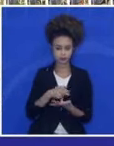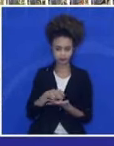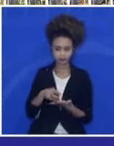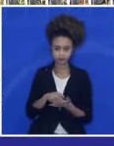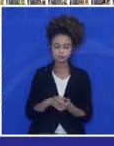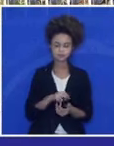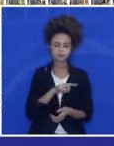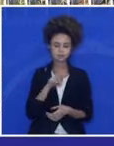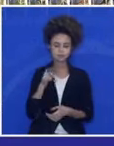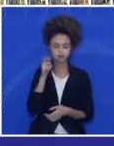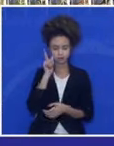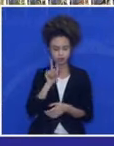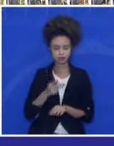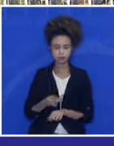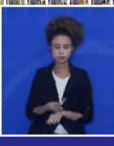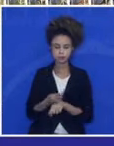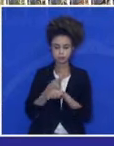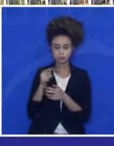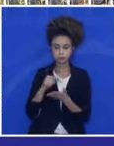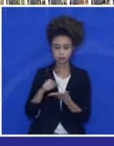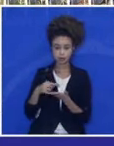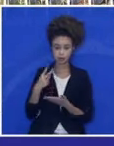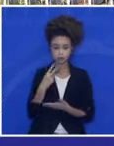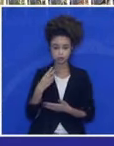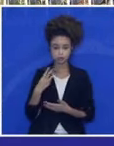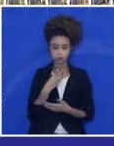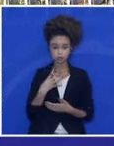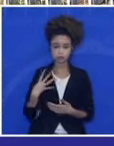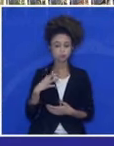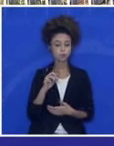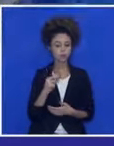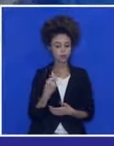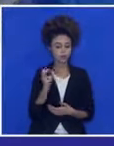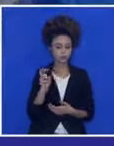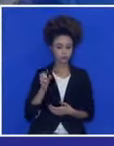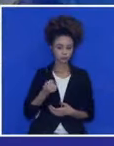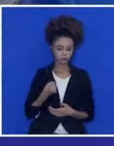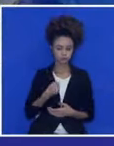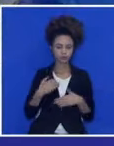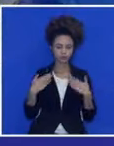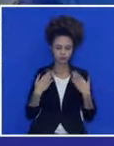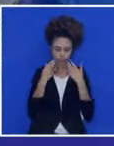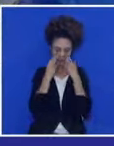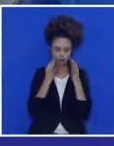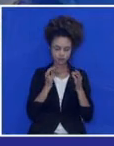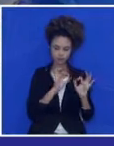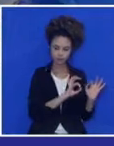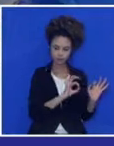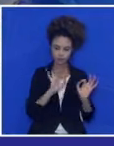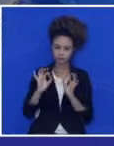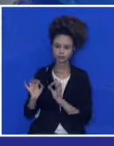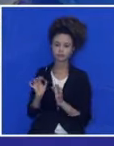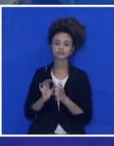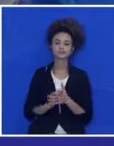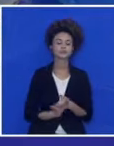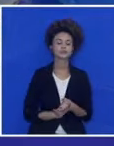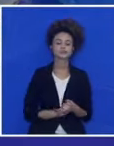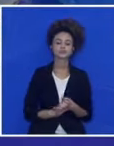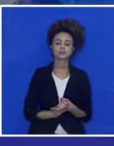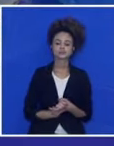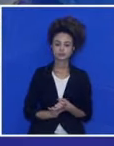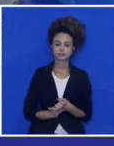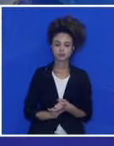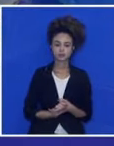da Quina e você leva prêmio se acertar 2, 3, 4 ou 5 números. Lembre-se de conferir a sua aposta do início ao fim do